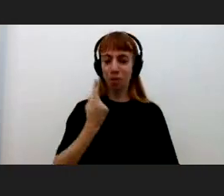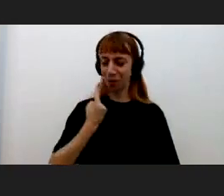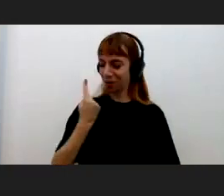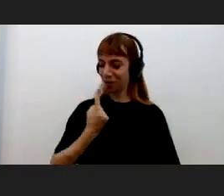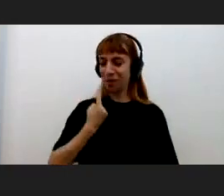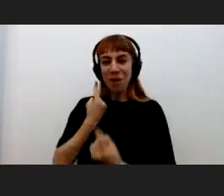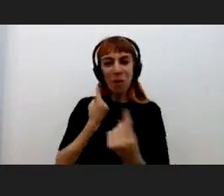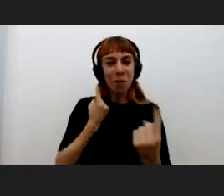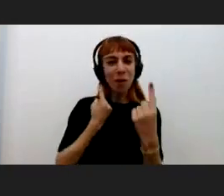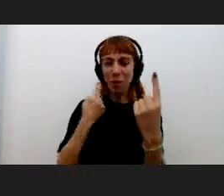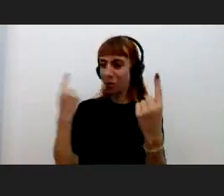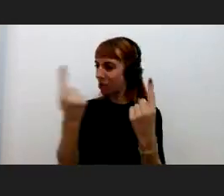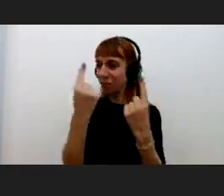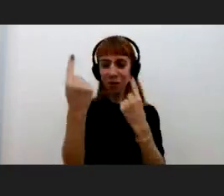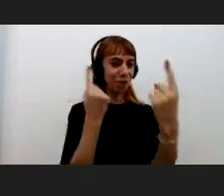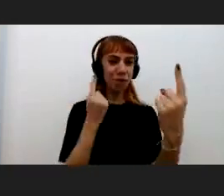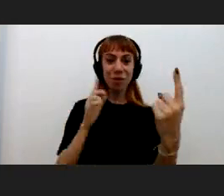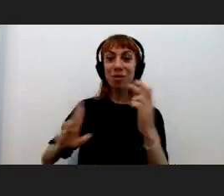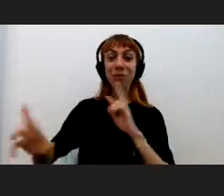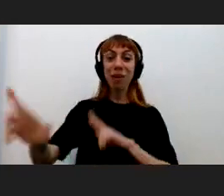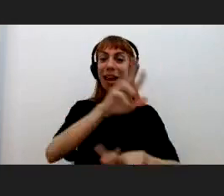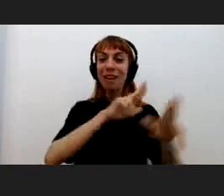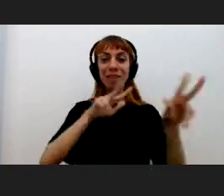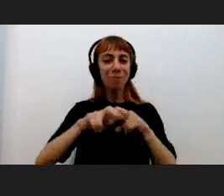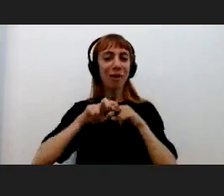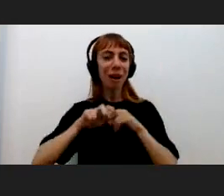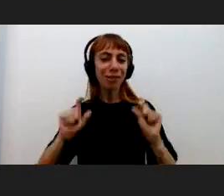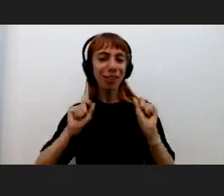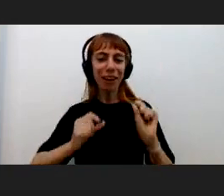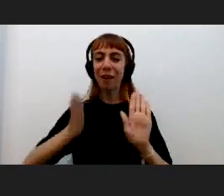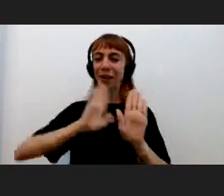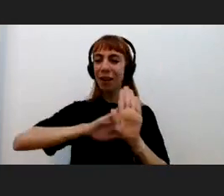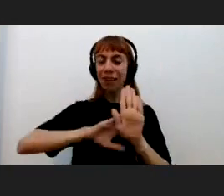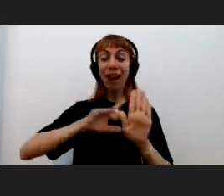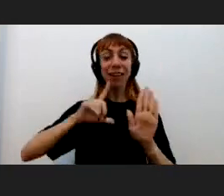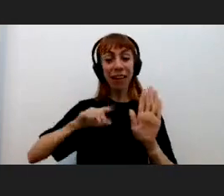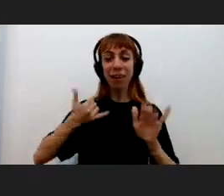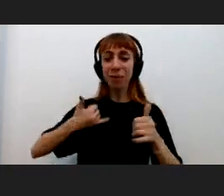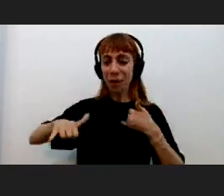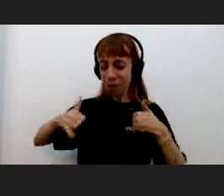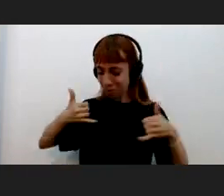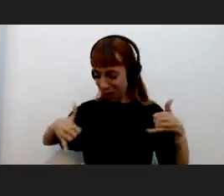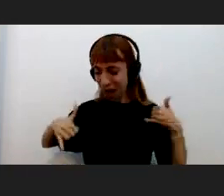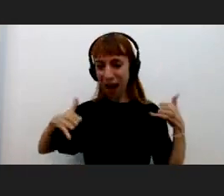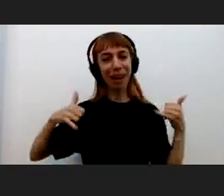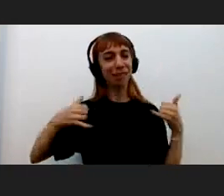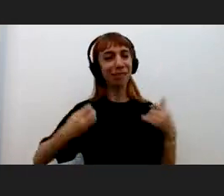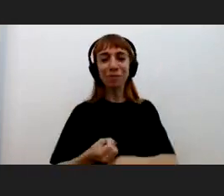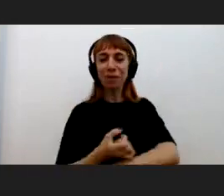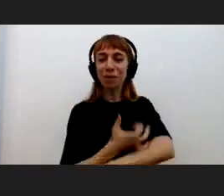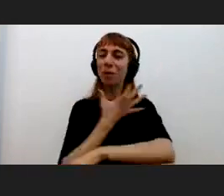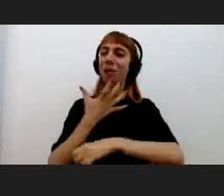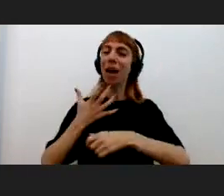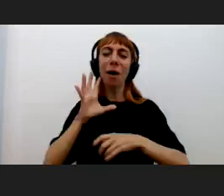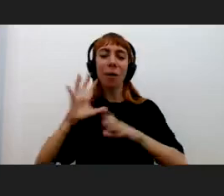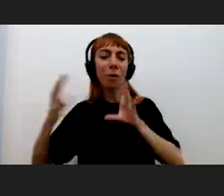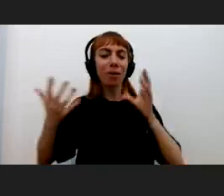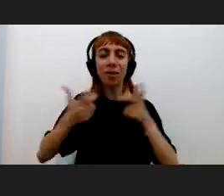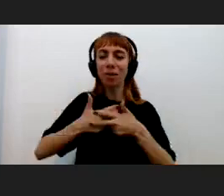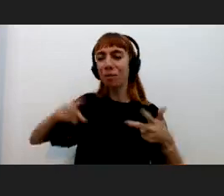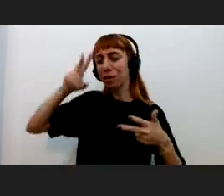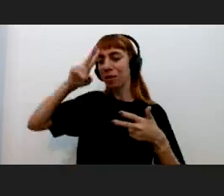nos infligiu em vida, né? E através da compreensão que se faz a respeito de algumas